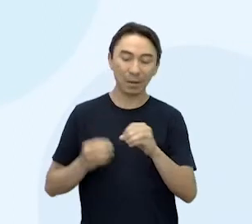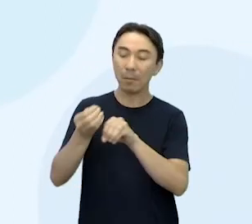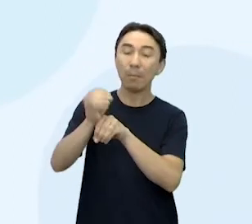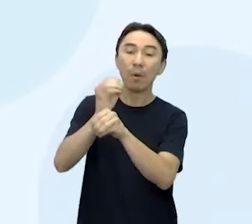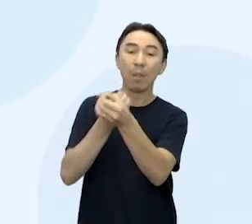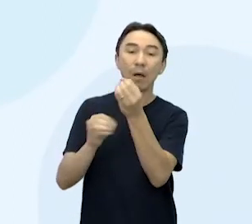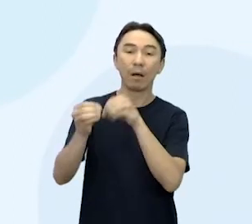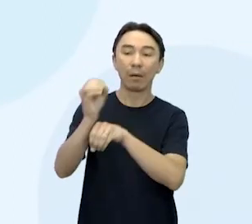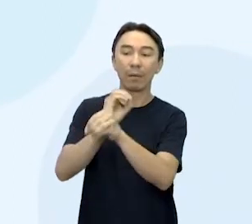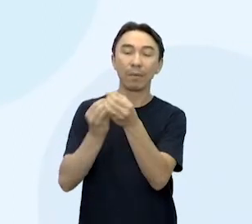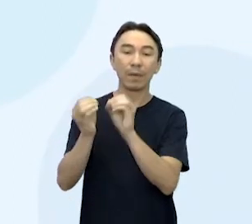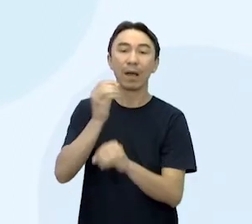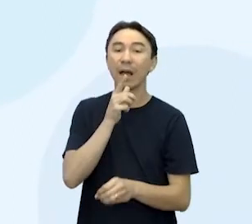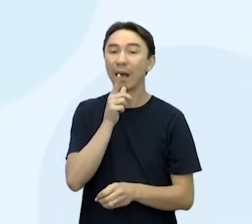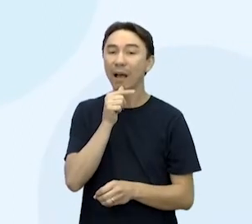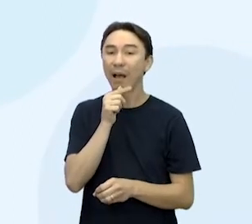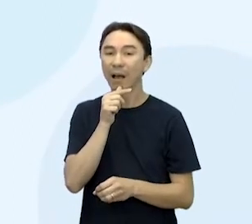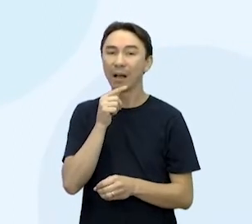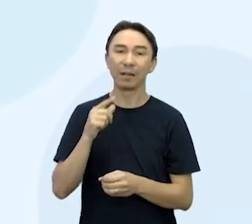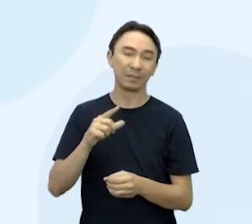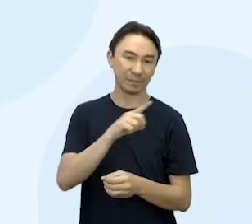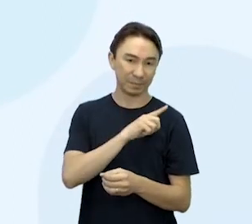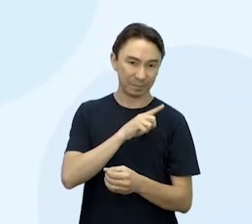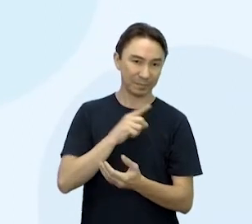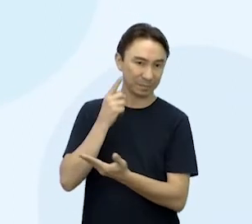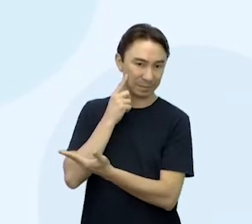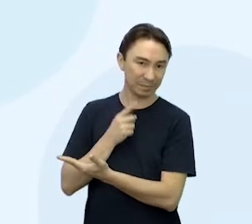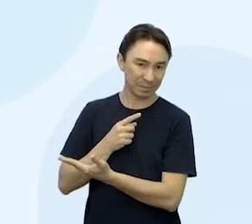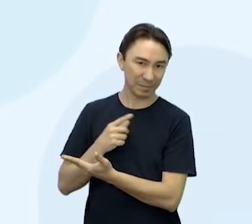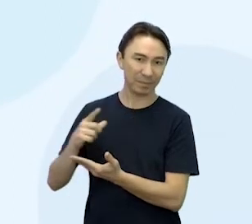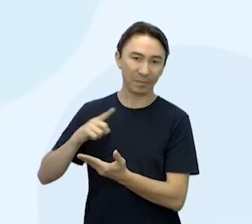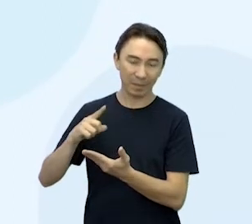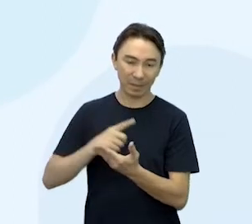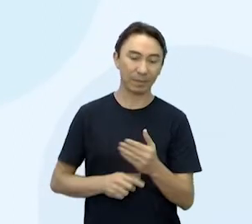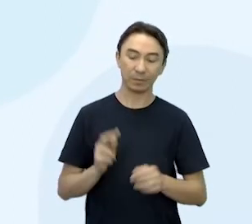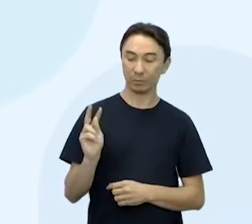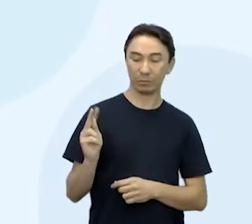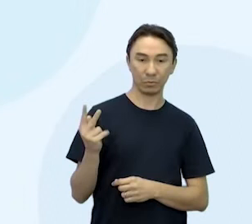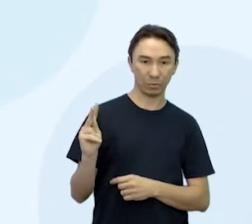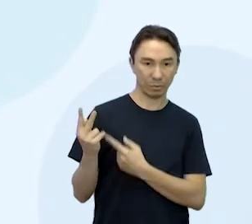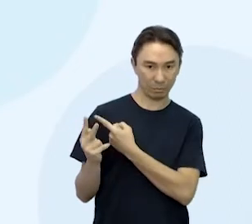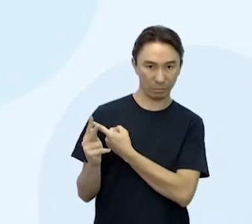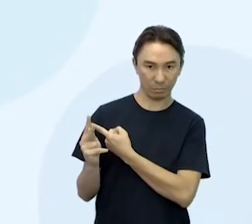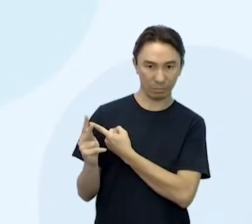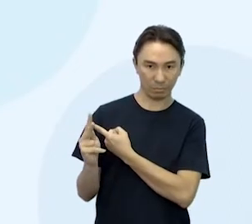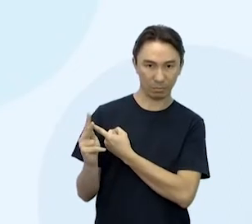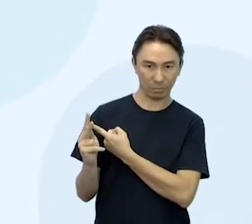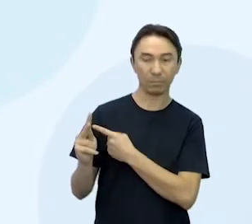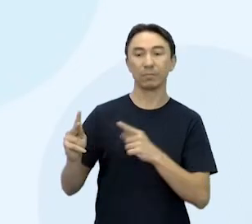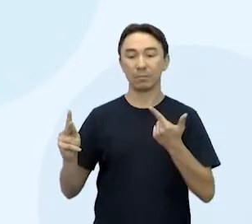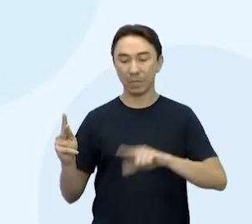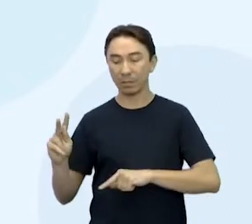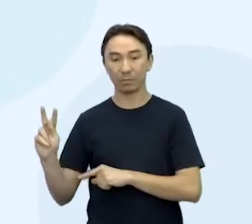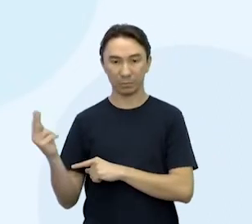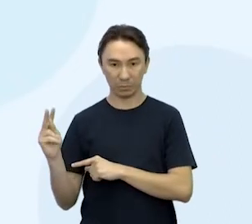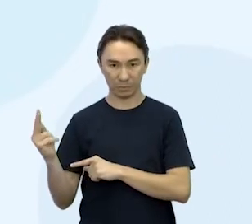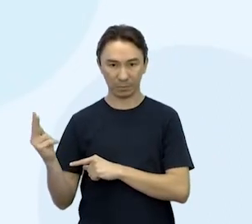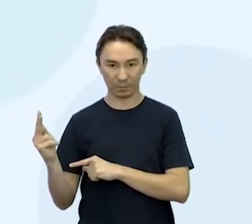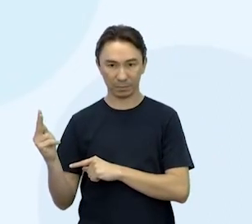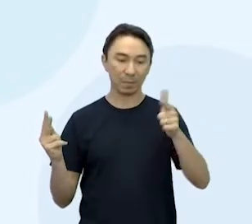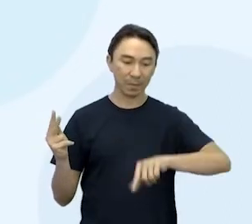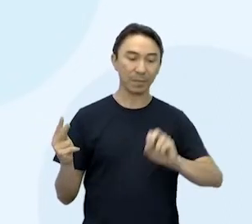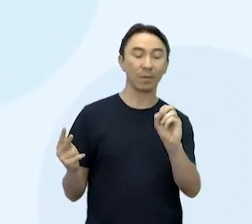água, tá? Então, aqui é um núcleo de um hidrogênio, aqui é o outro hidrogênio e aqui é